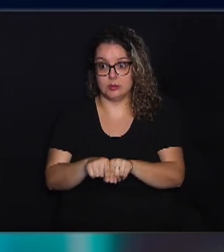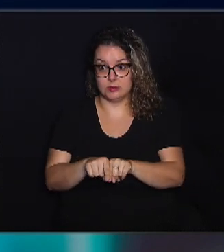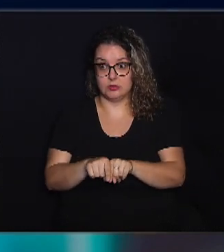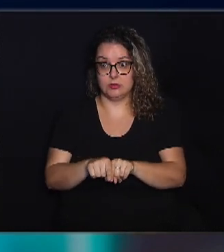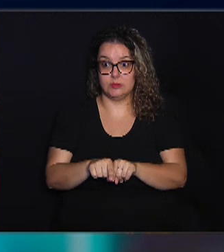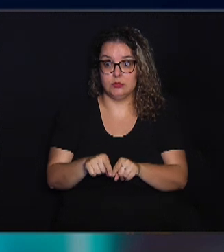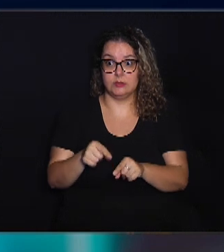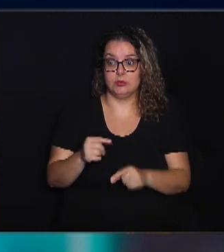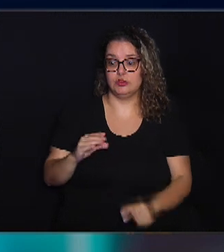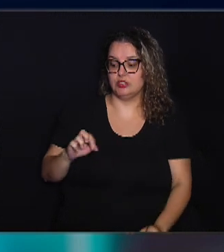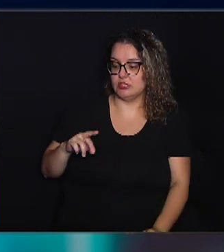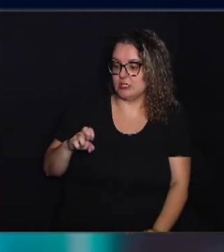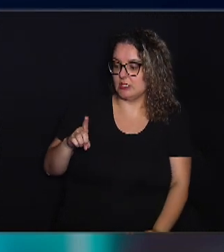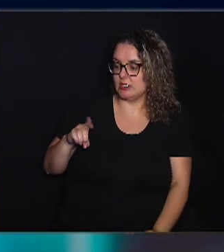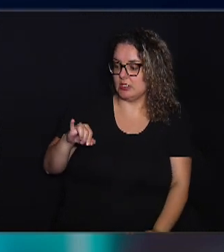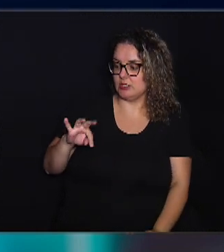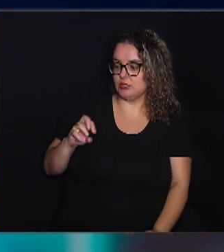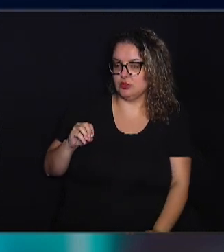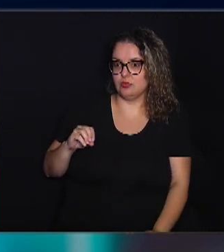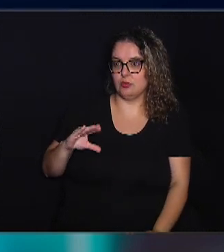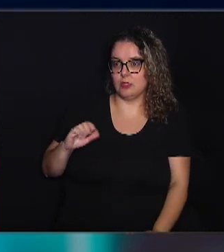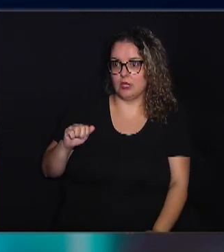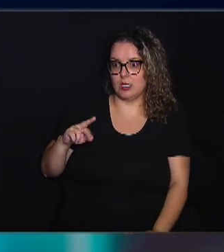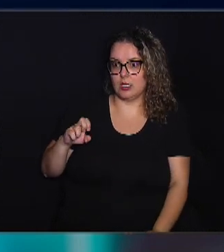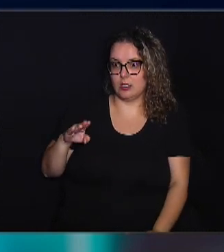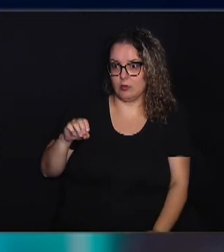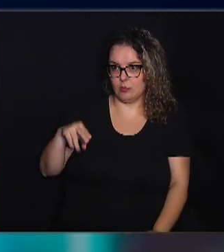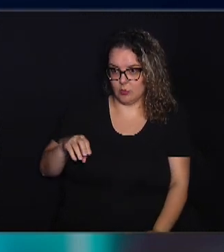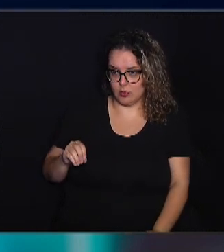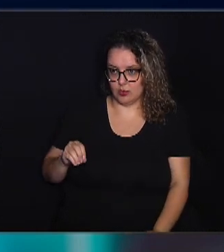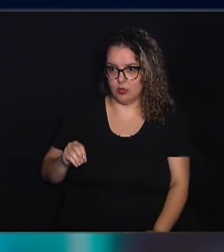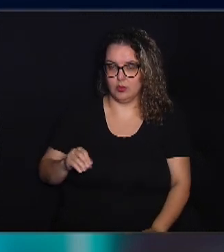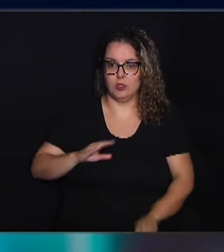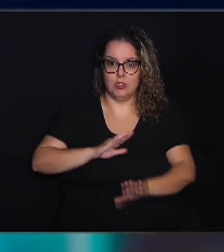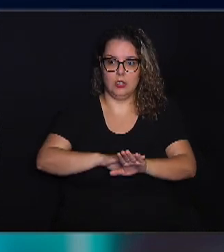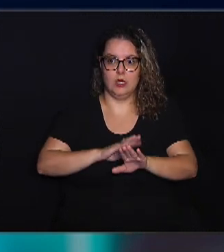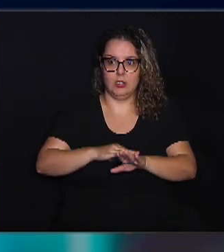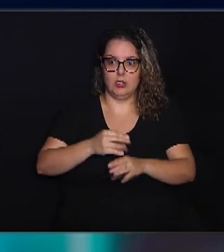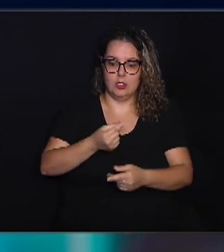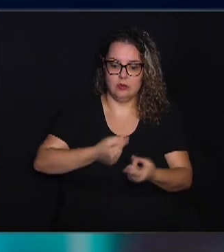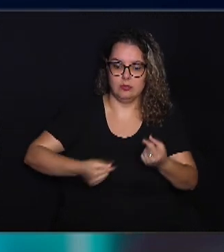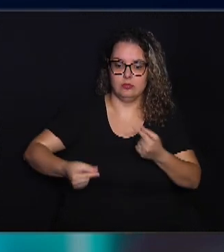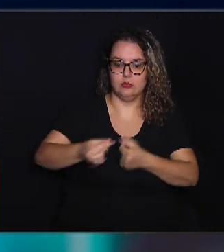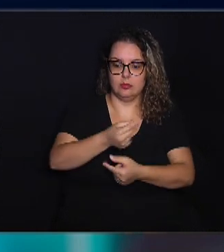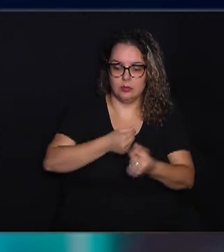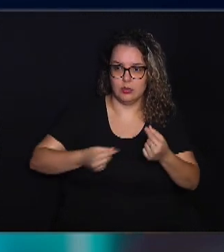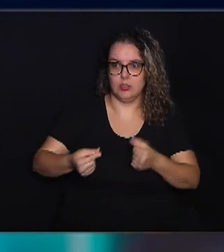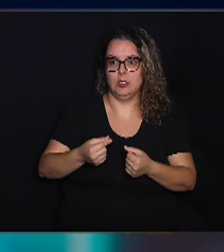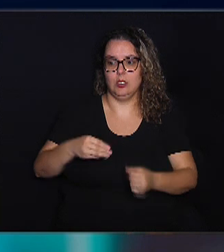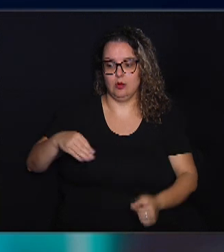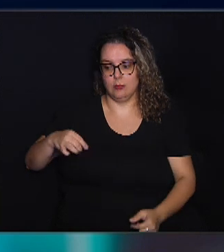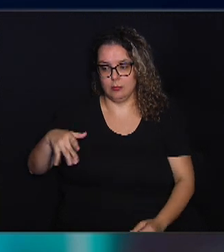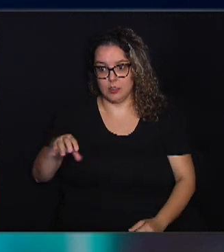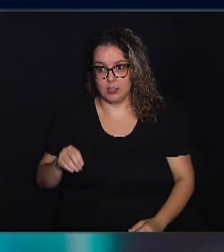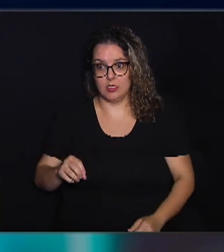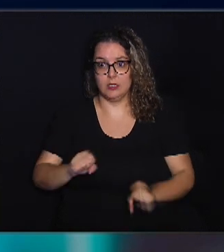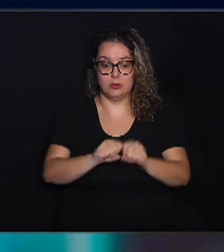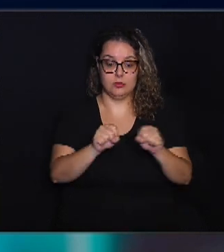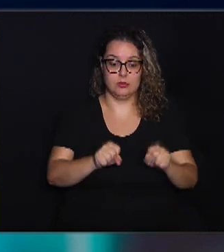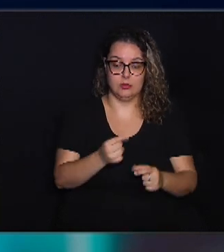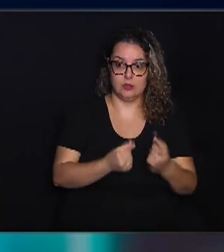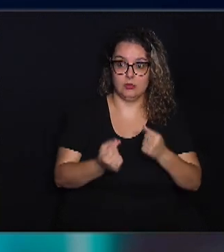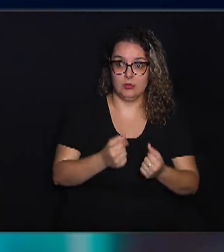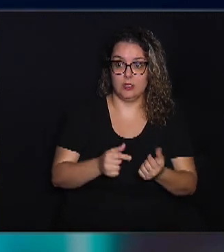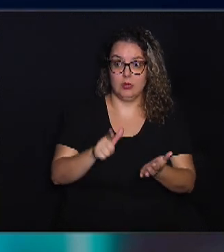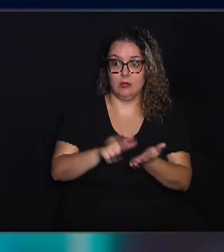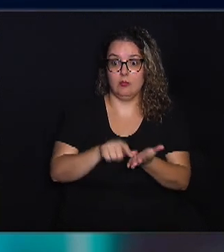de carbono, que são ações vinculadas ao mercado, ao sistema financeiro, à emissão de